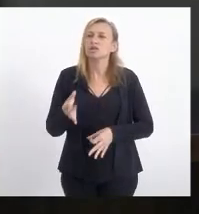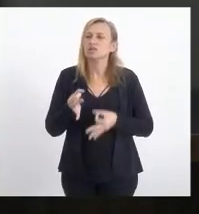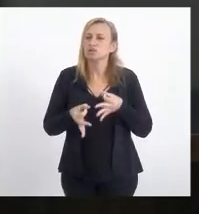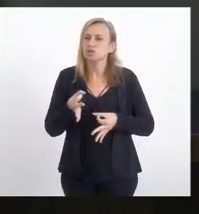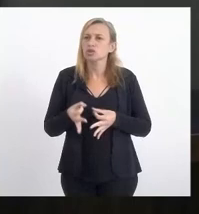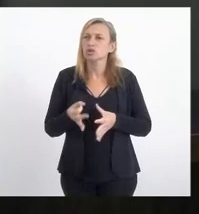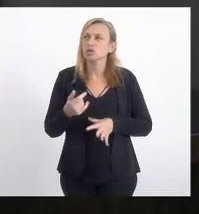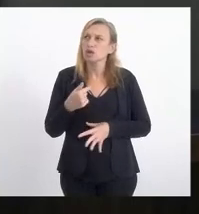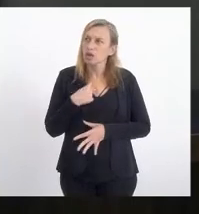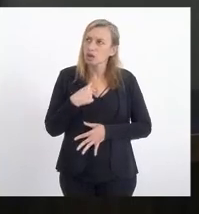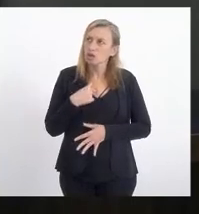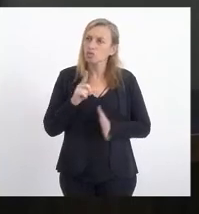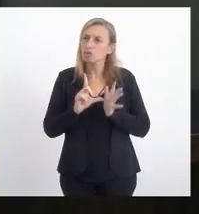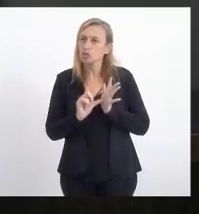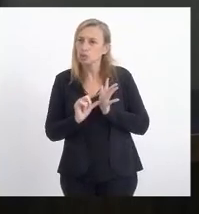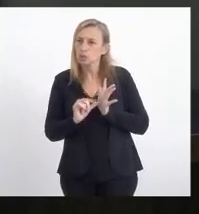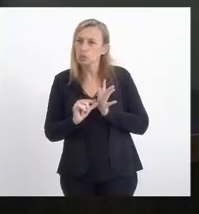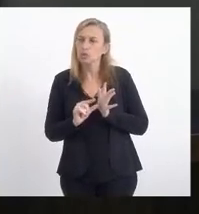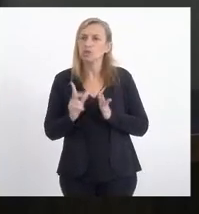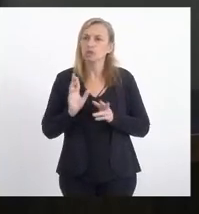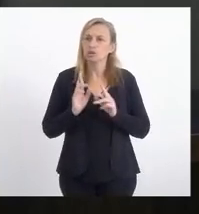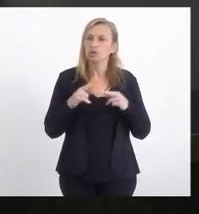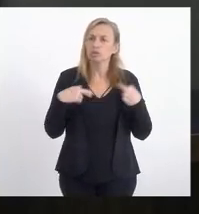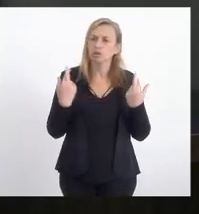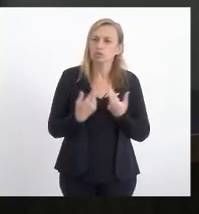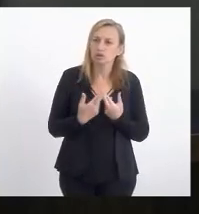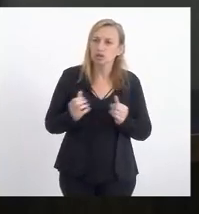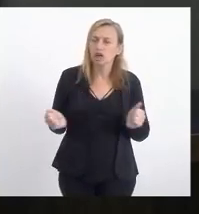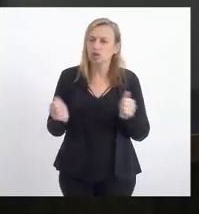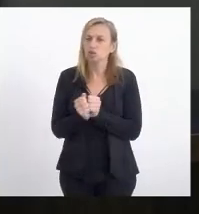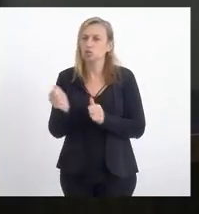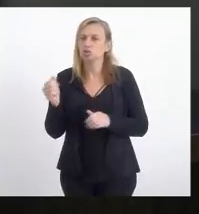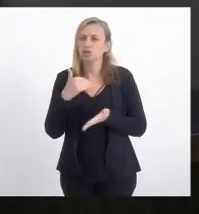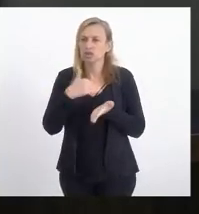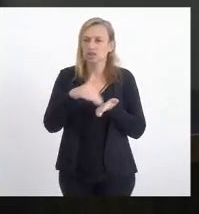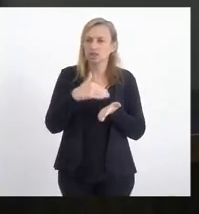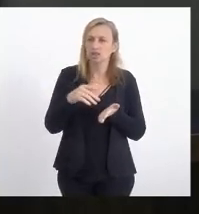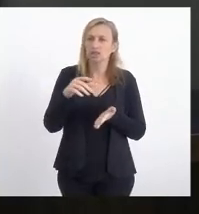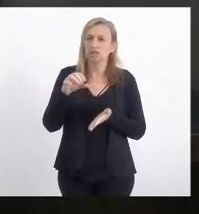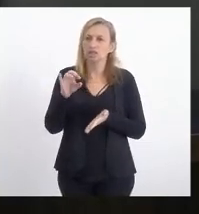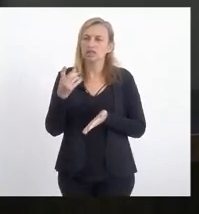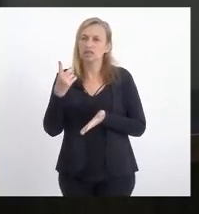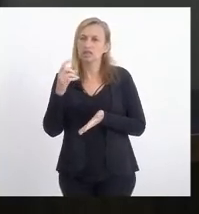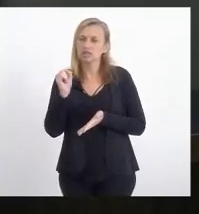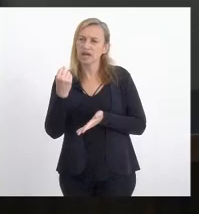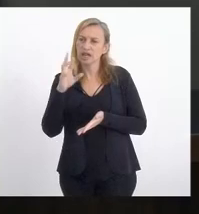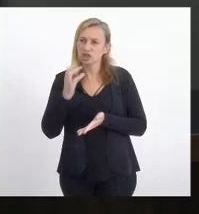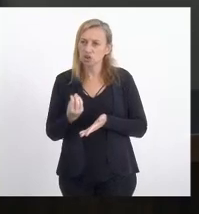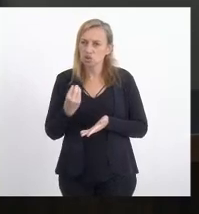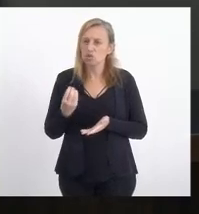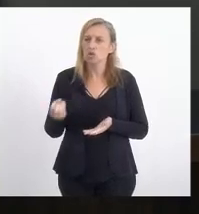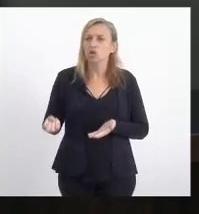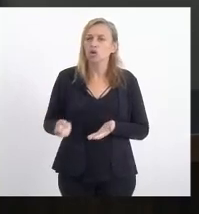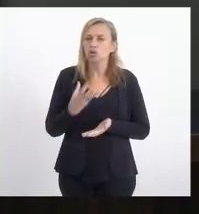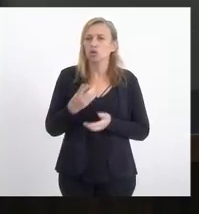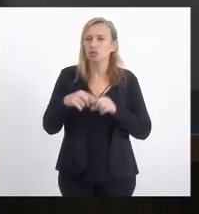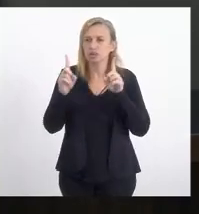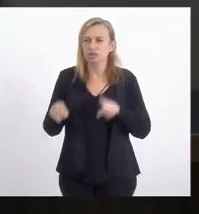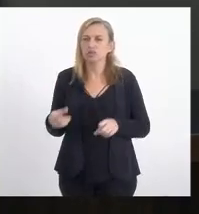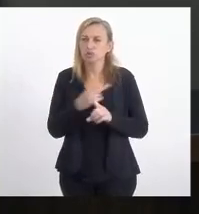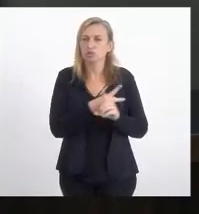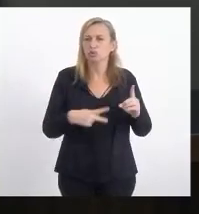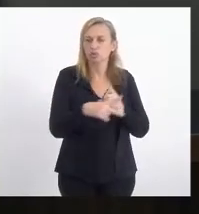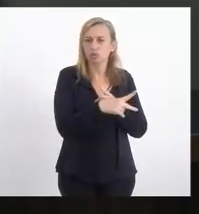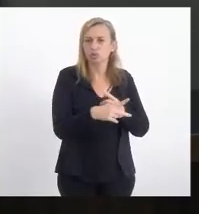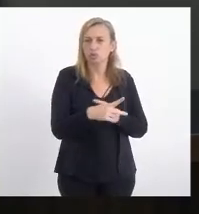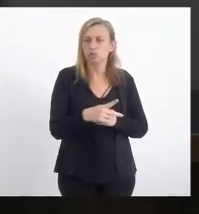Eu me atrasei para a reunião porque tava junto com o secretário Sérgio Aureliano dando posse aos novos servidores do Rio previdência